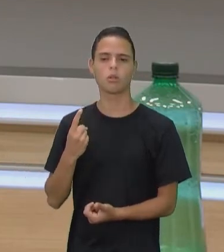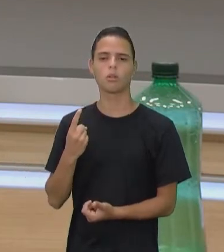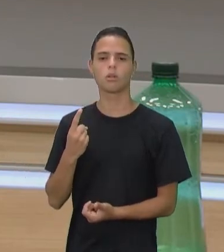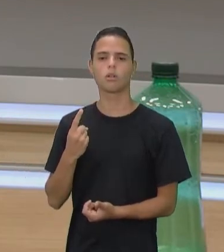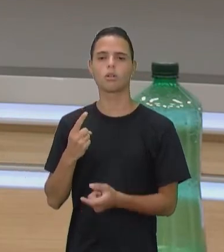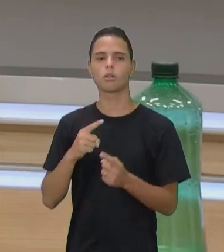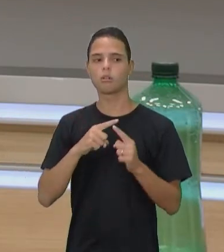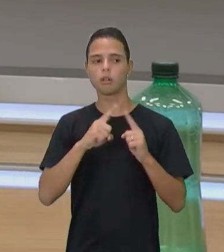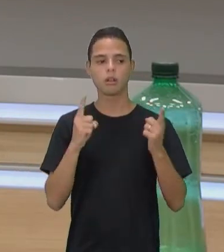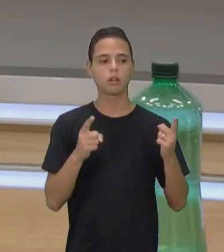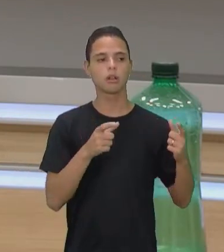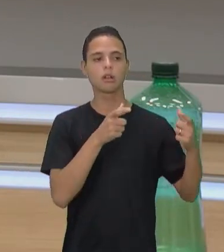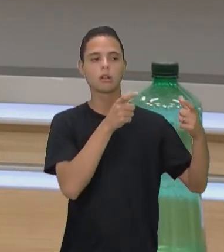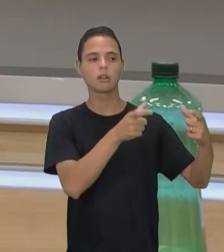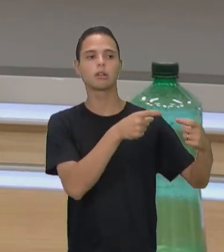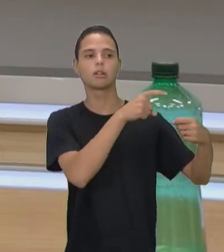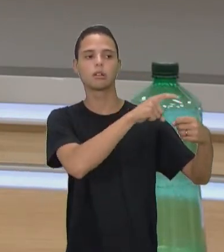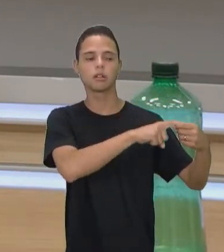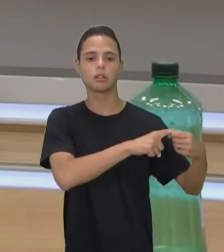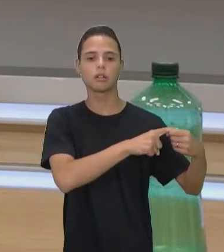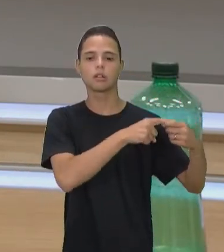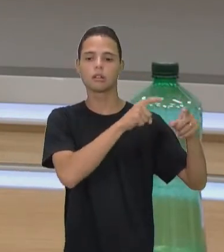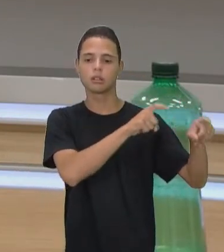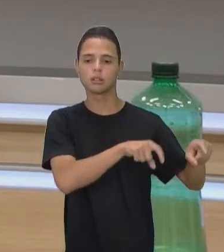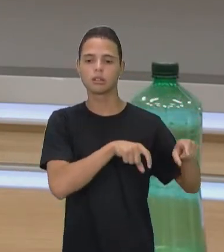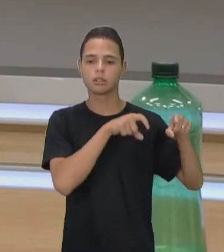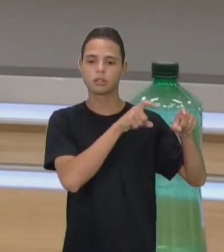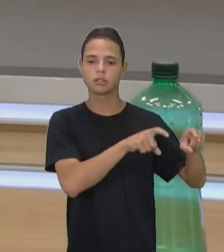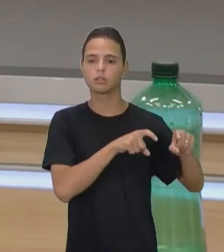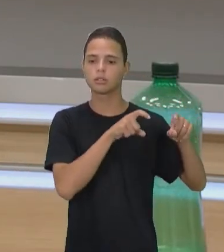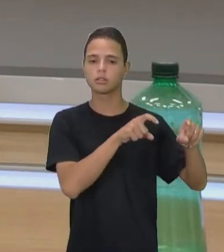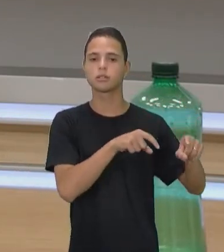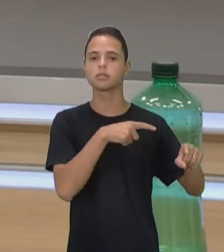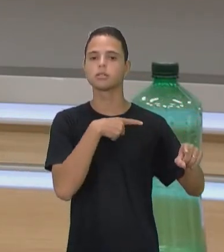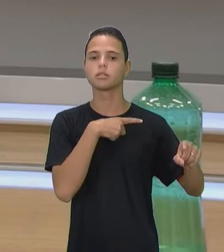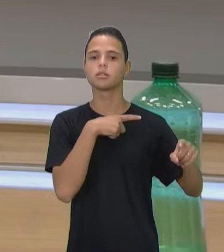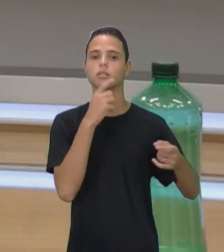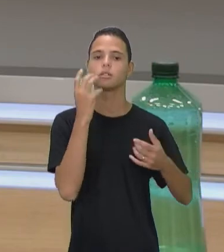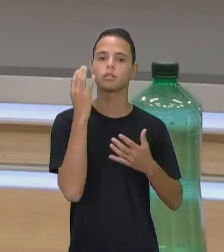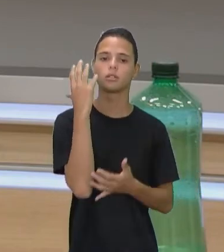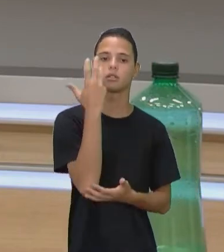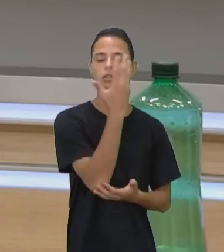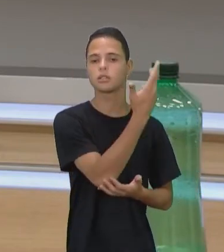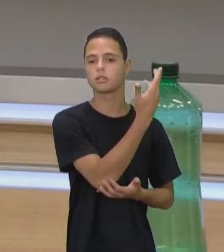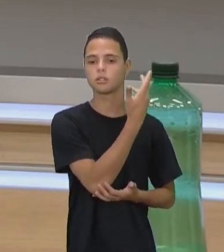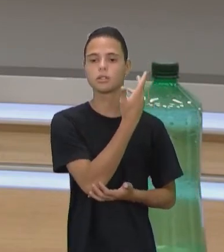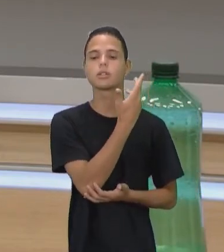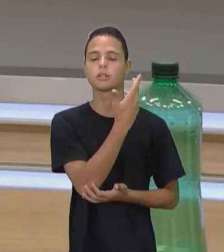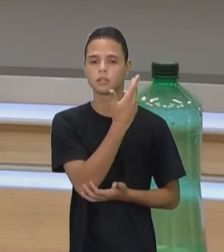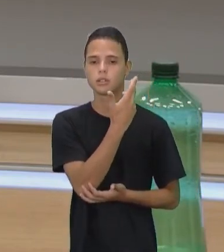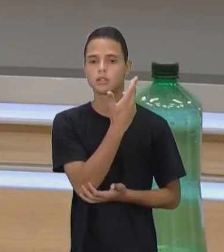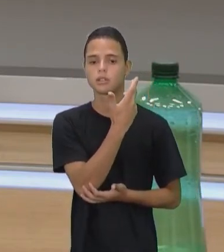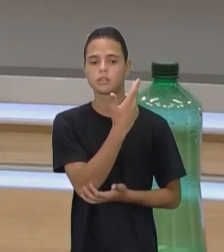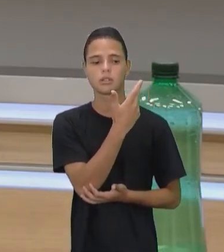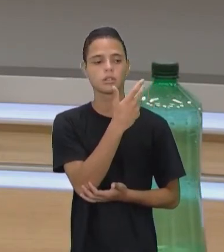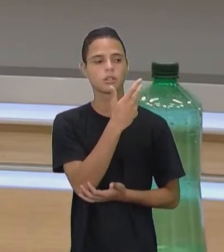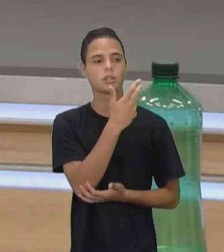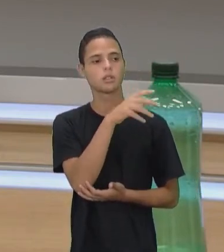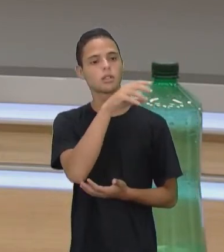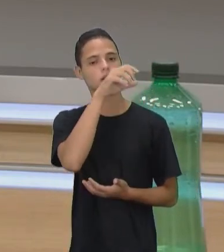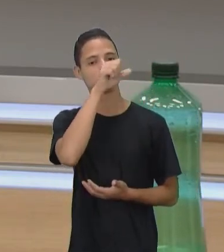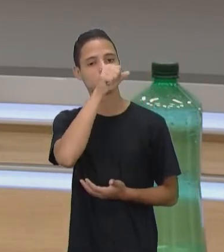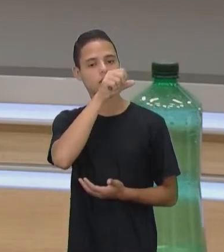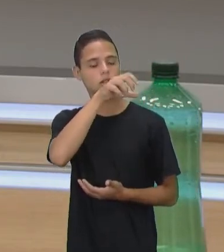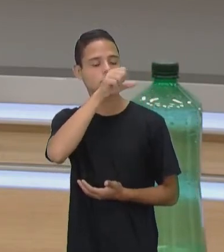um parque, quando a gente vai para o interior, quando a gente vai para uma cidade onde tem a presença do verde muito forte, parece que é legal respirar, parece que